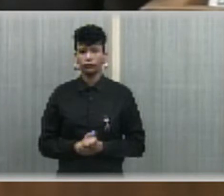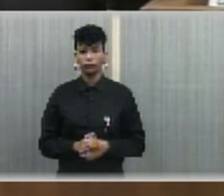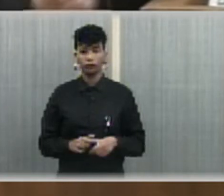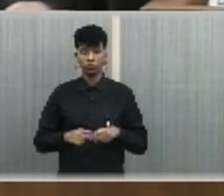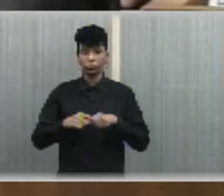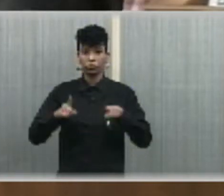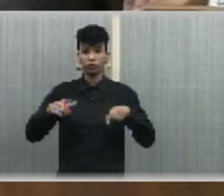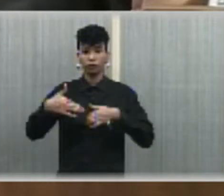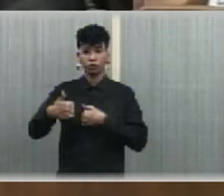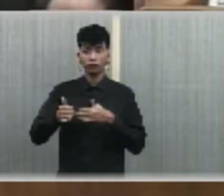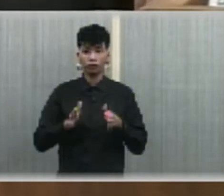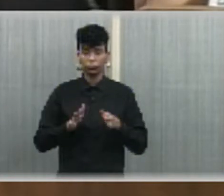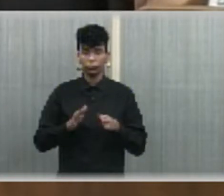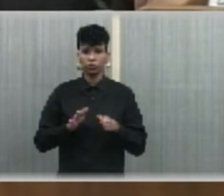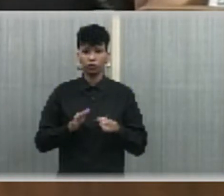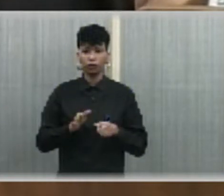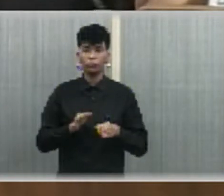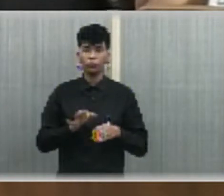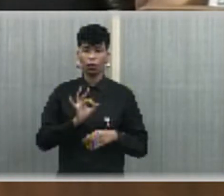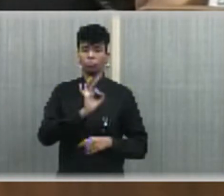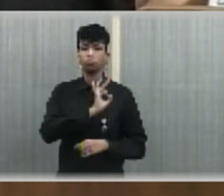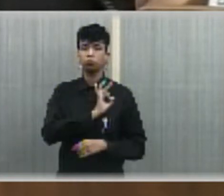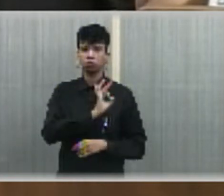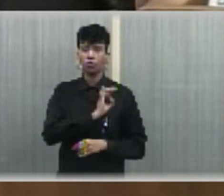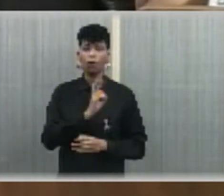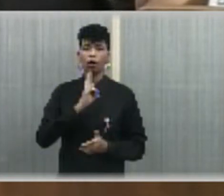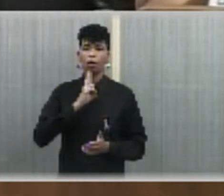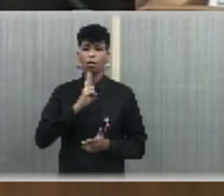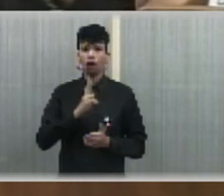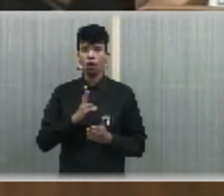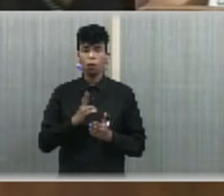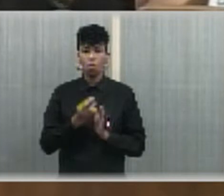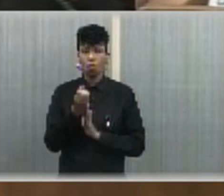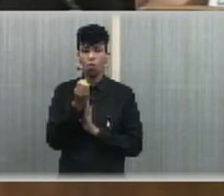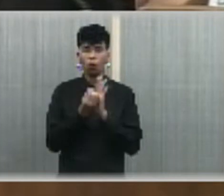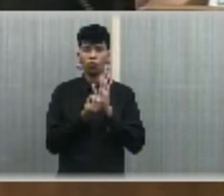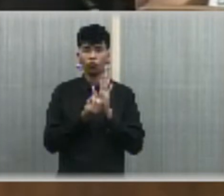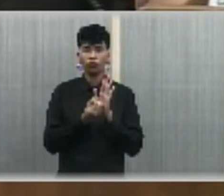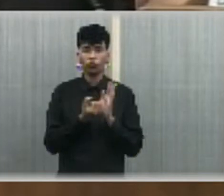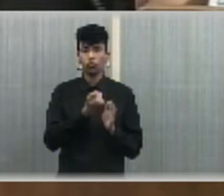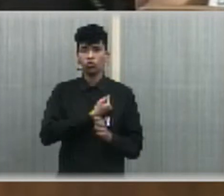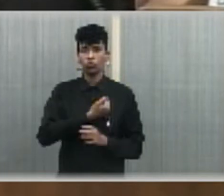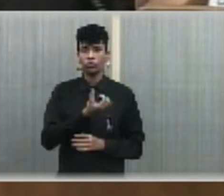Gabinete Militar, resposta, ofício 600, número